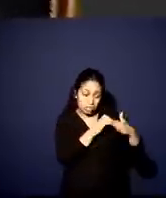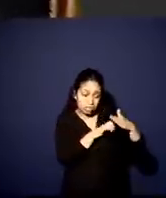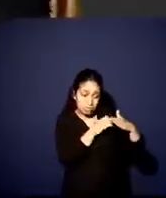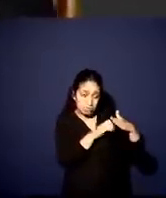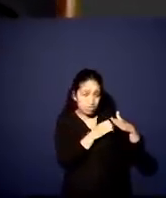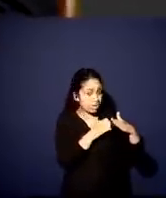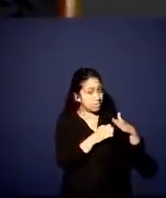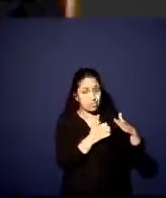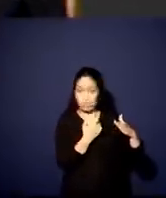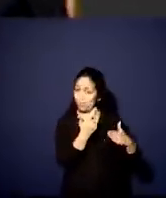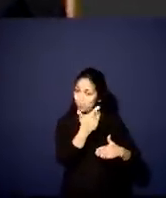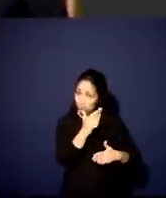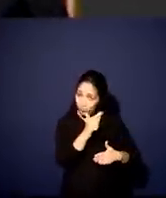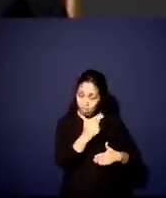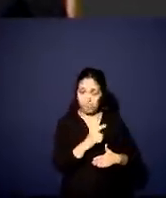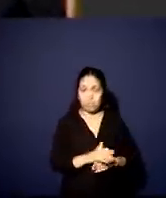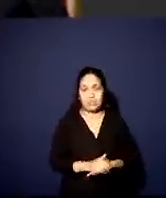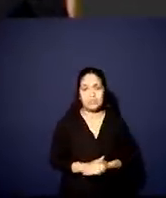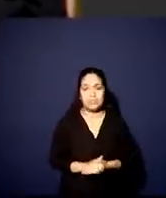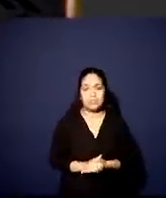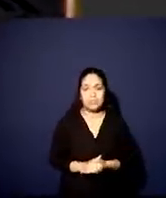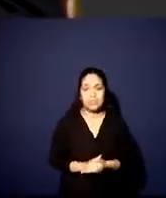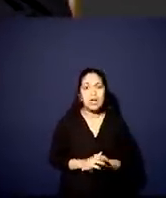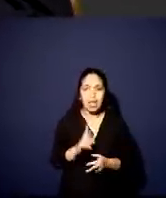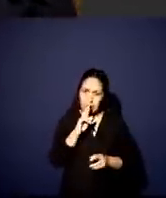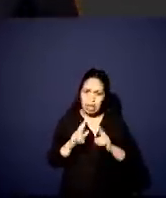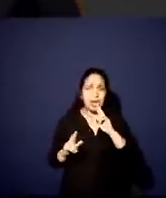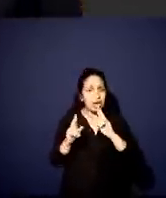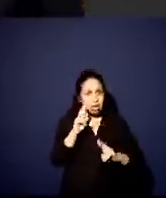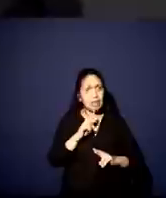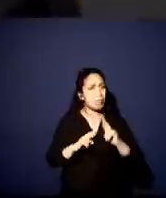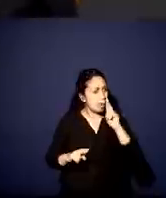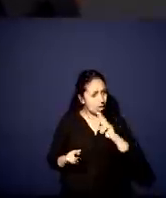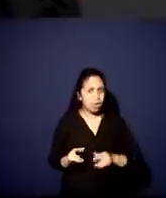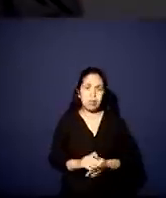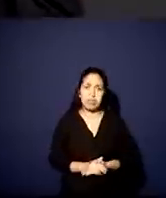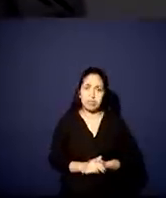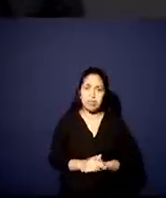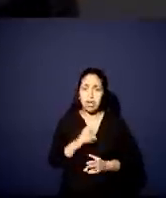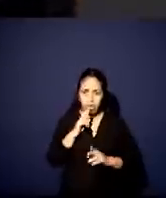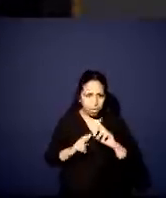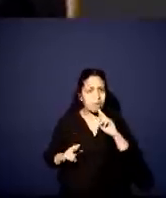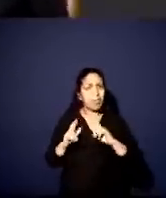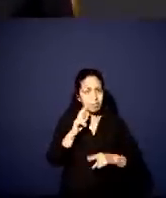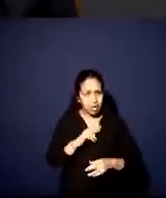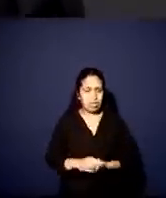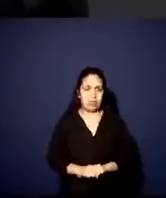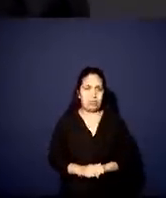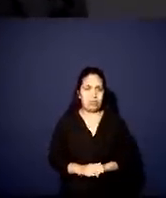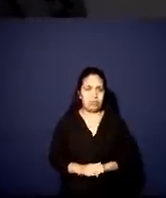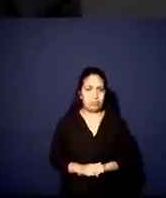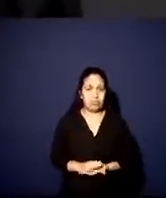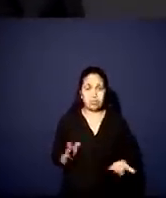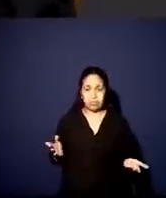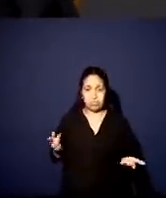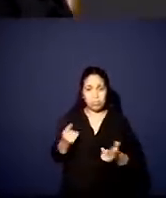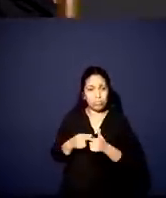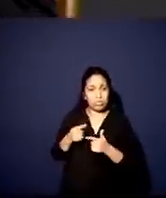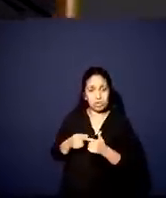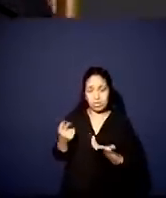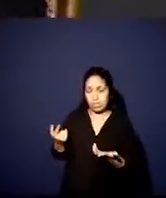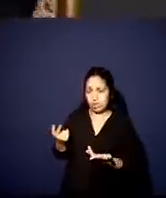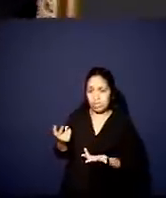empresarial, né? É de reclamar, porque, no fim, assim, quem não quer